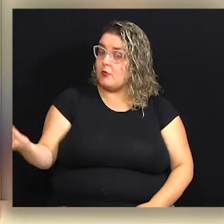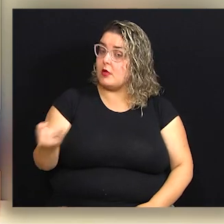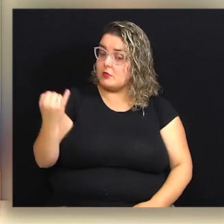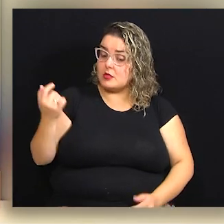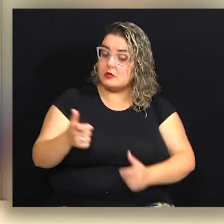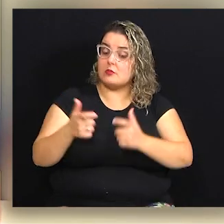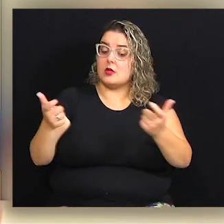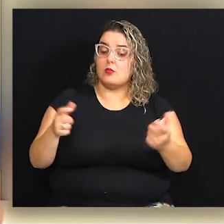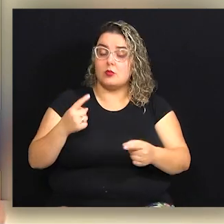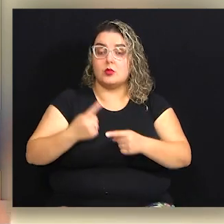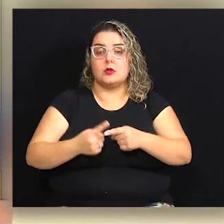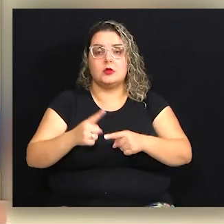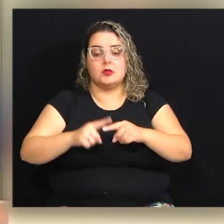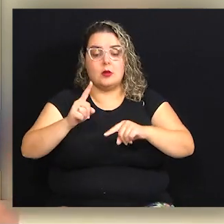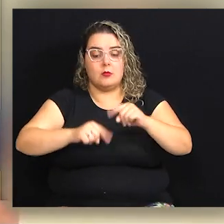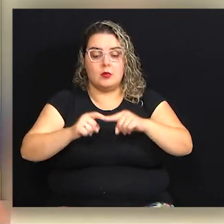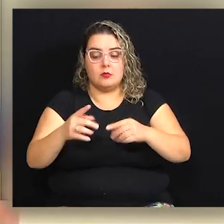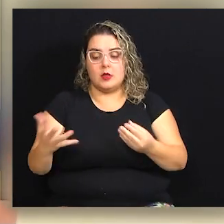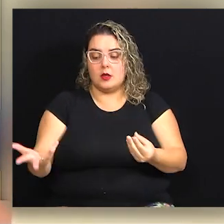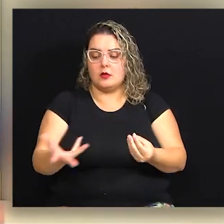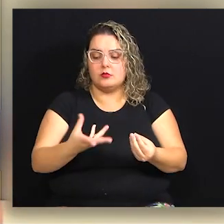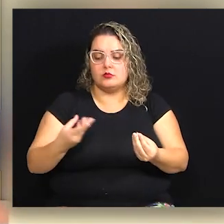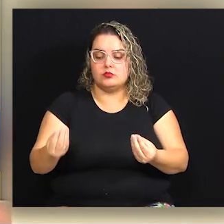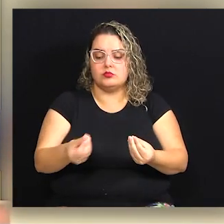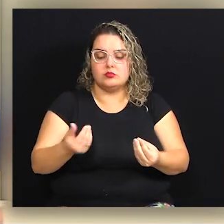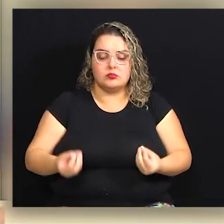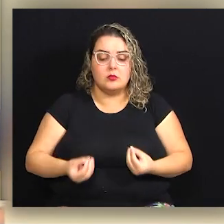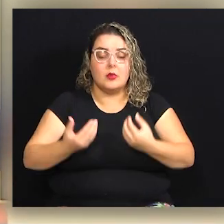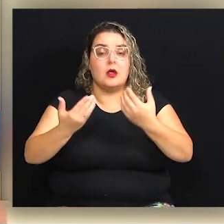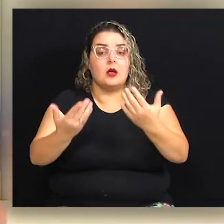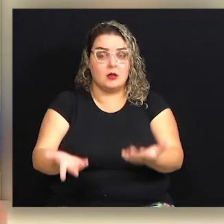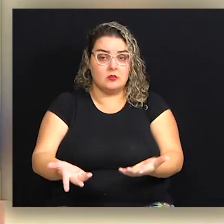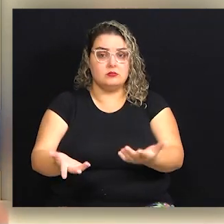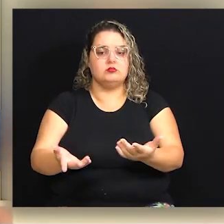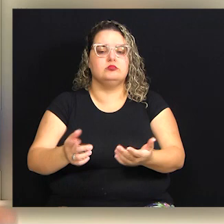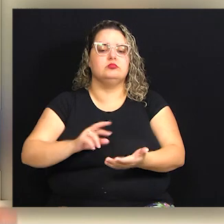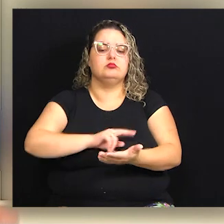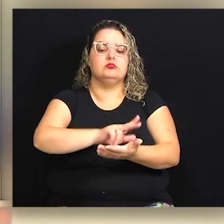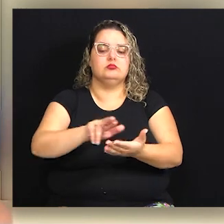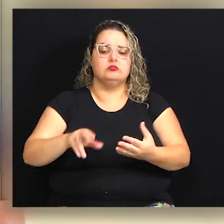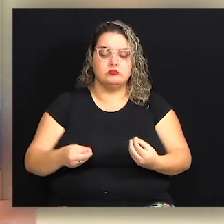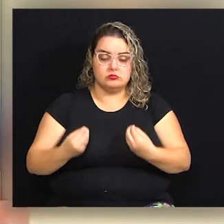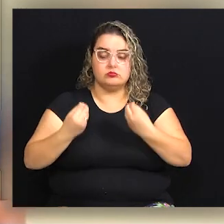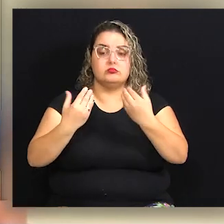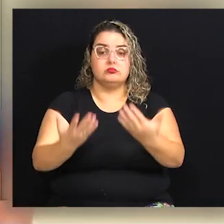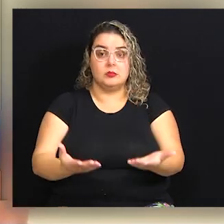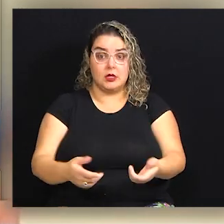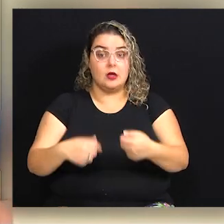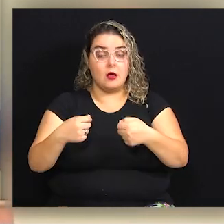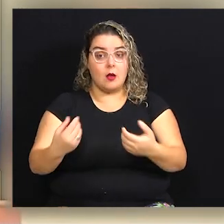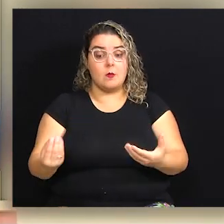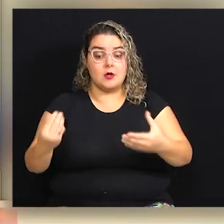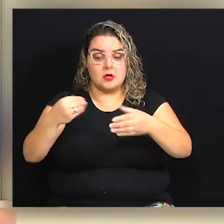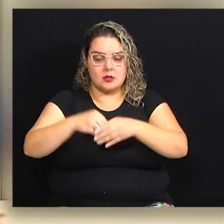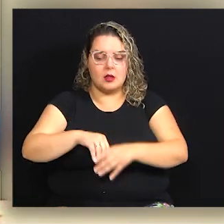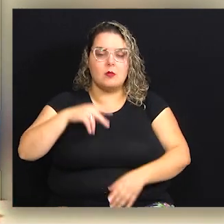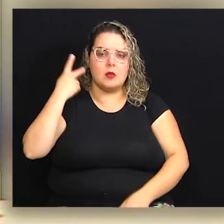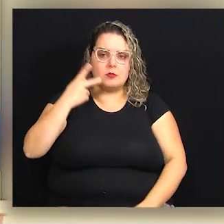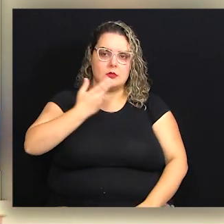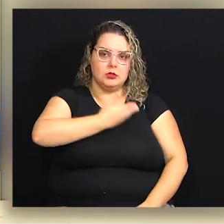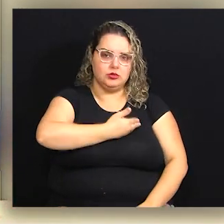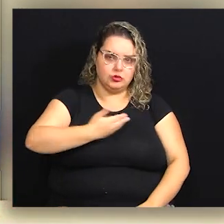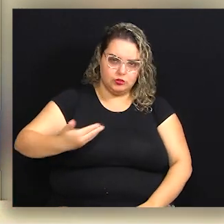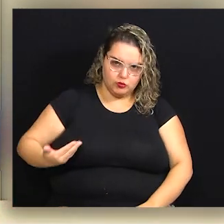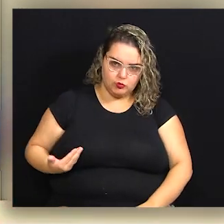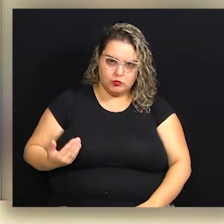porque trouxeram elementos aqui plurais, diversos, daquilo que deve compor uma política